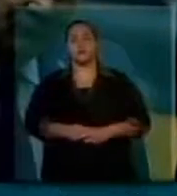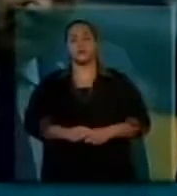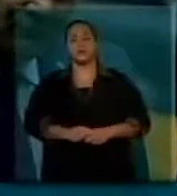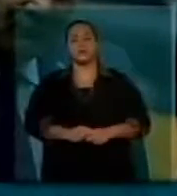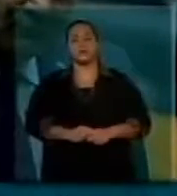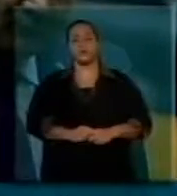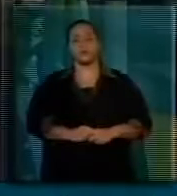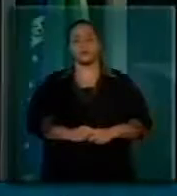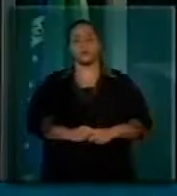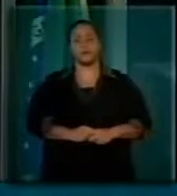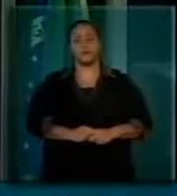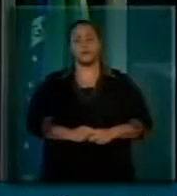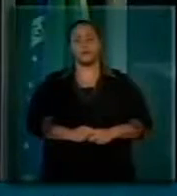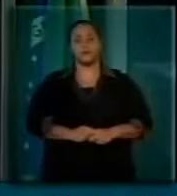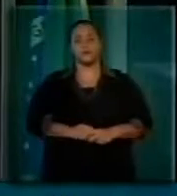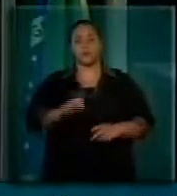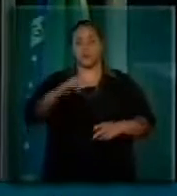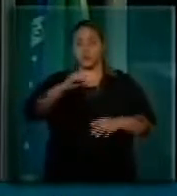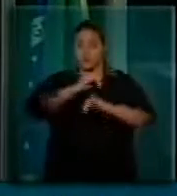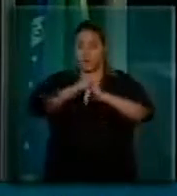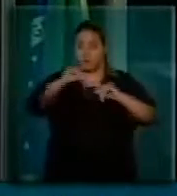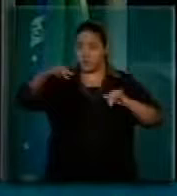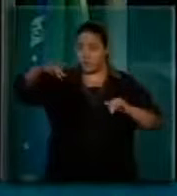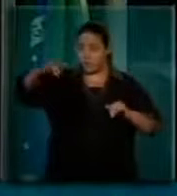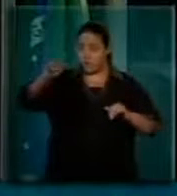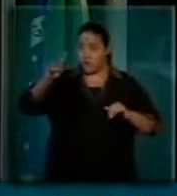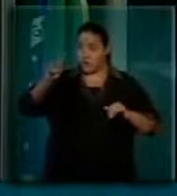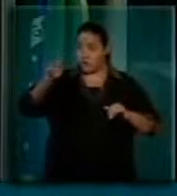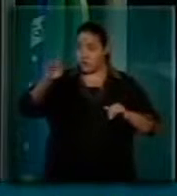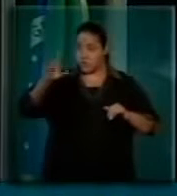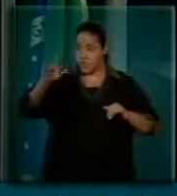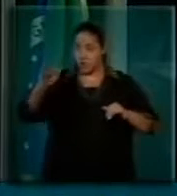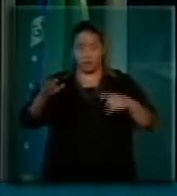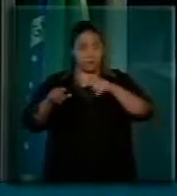só alertar, só um pouquinho, deputado Magela e deputado, só quero fazer um alerta a Vossas Excelências